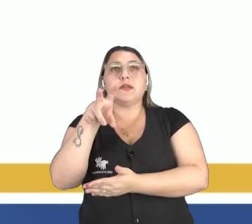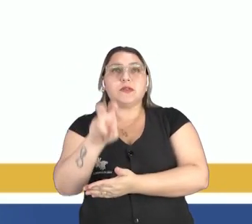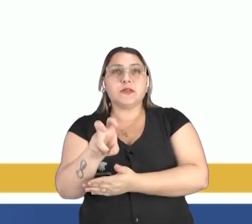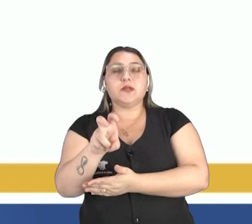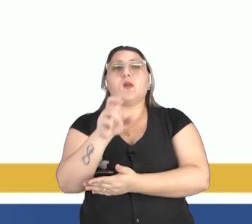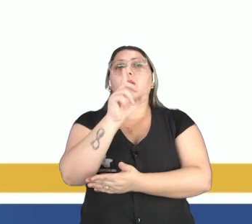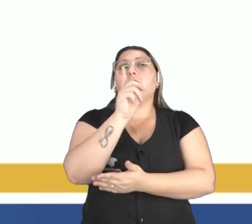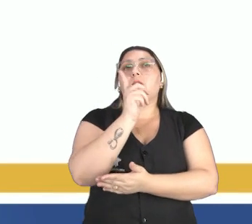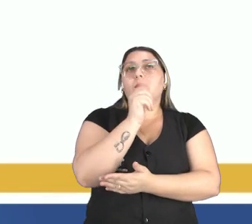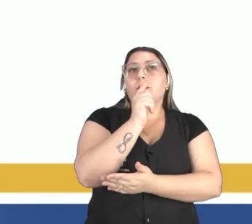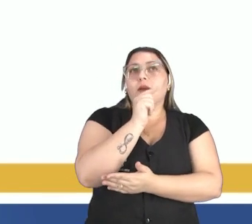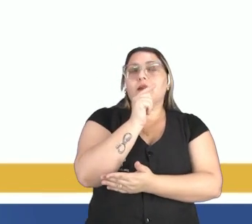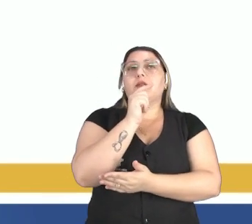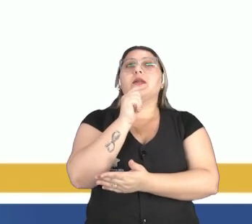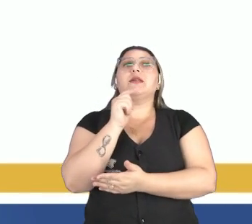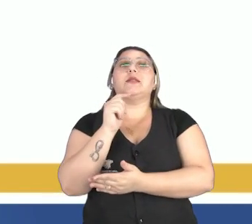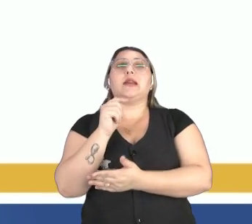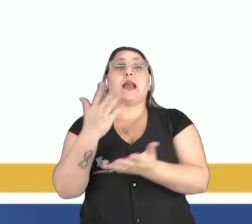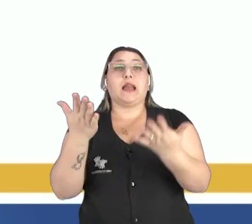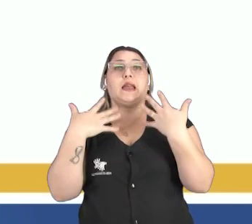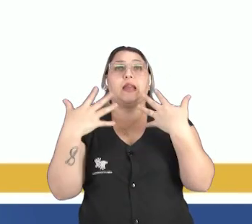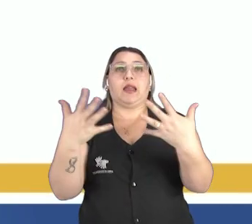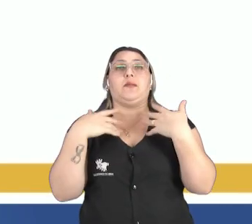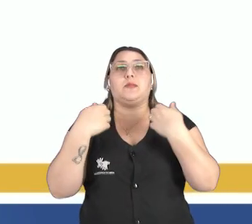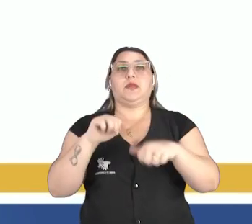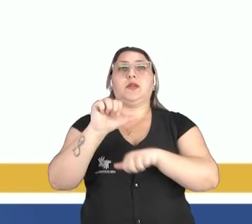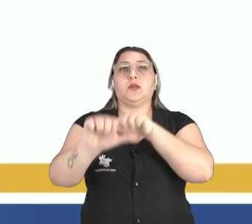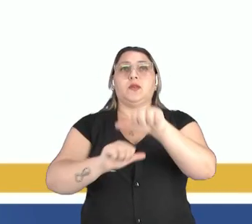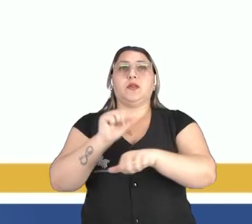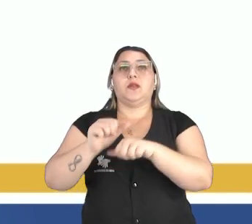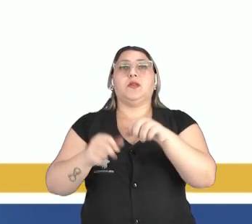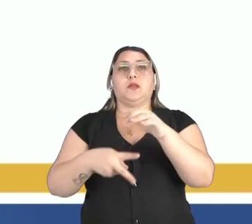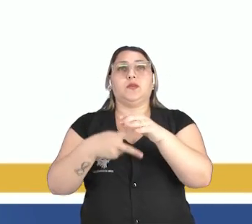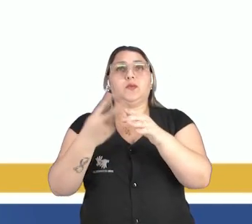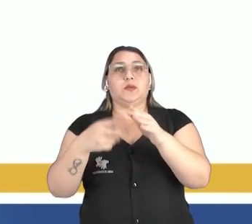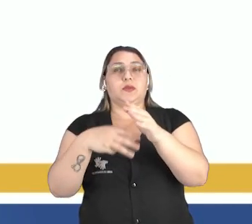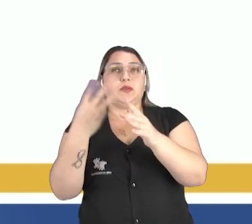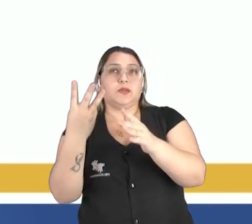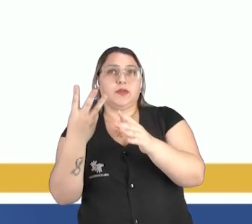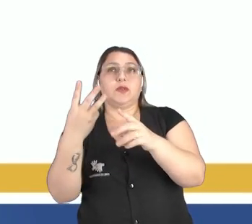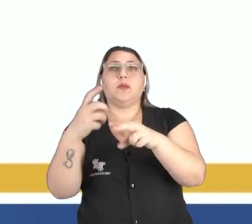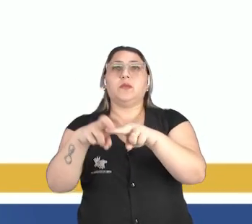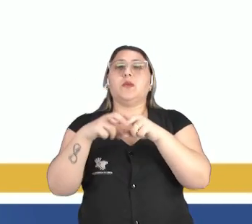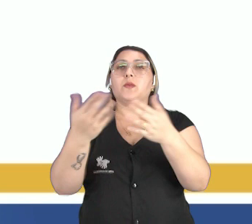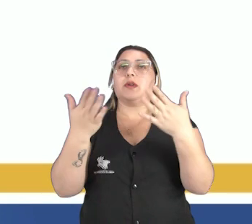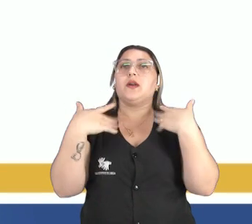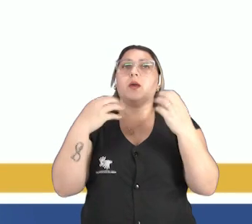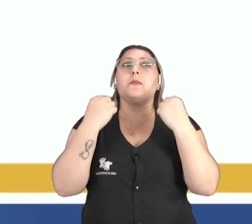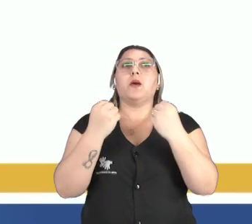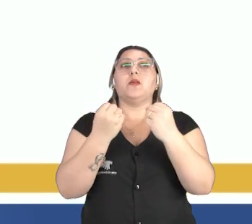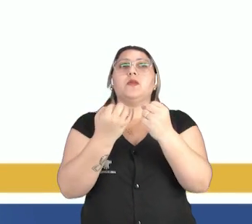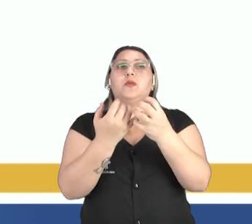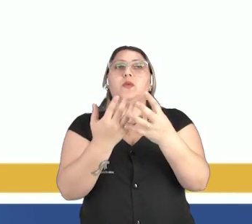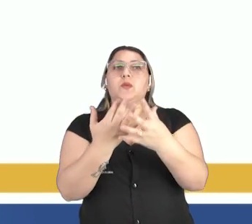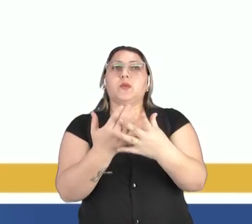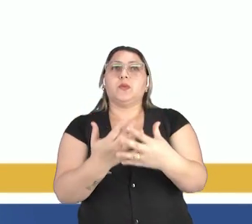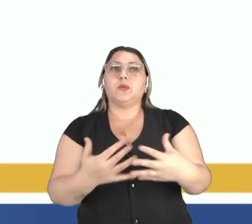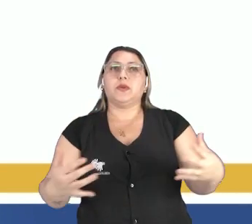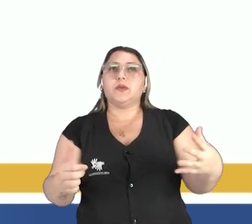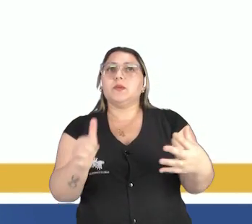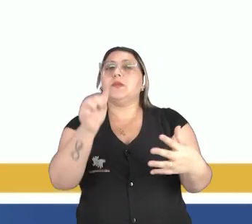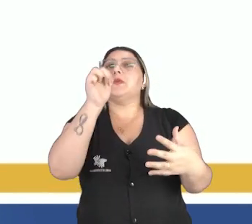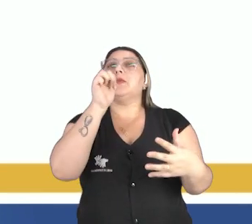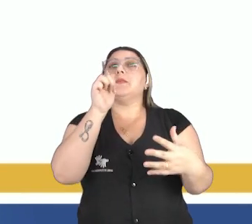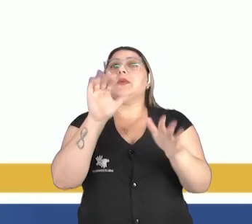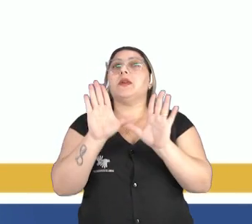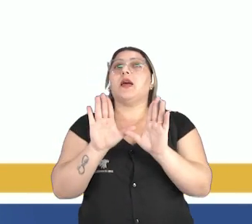partes de água. Além disso, em dias quentes, precisa trocar a água de 2 a 3 vezes, pois com calor ela pode fermentar e se for ingerida